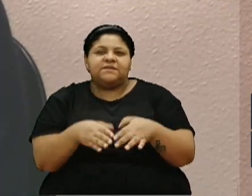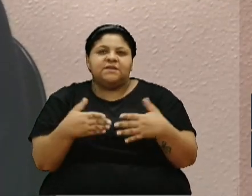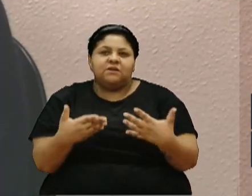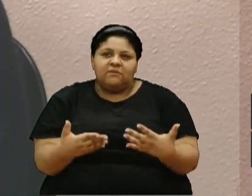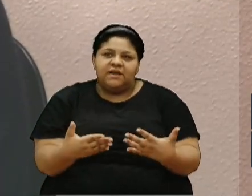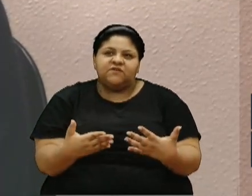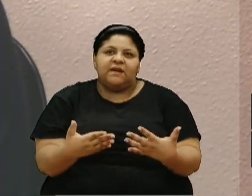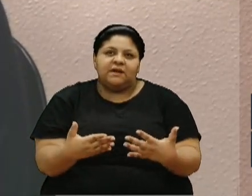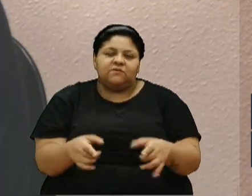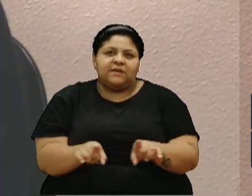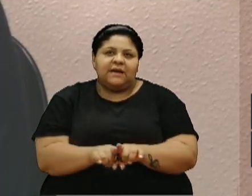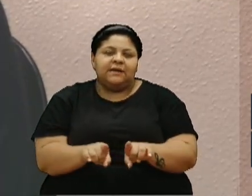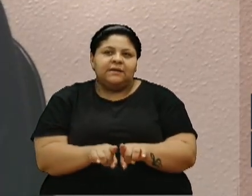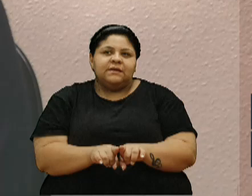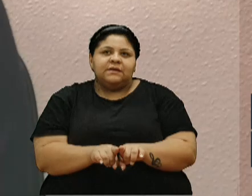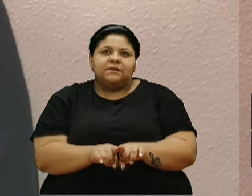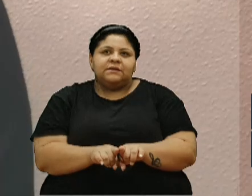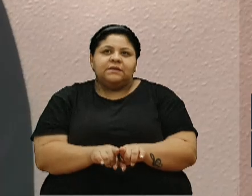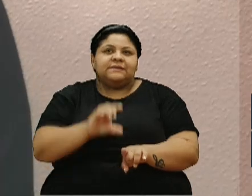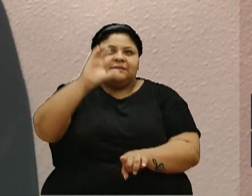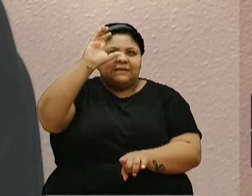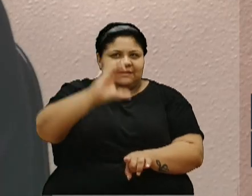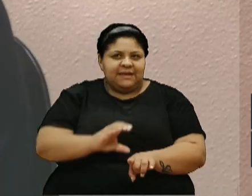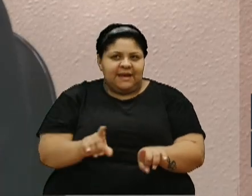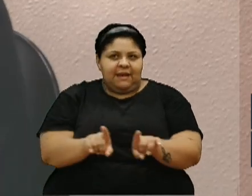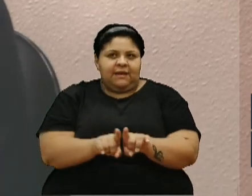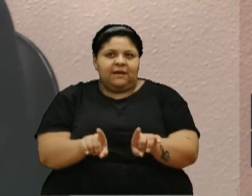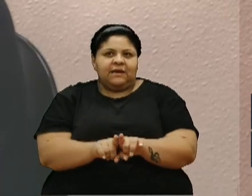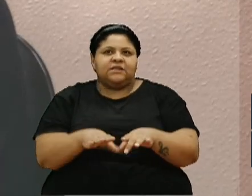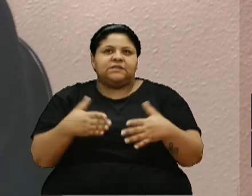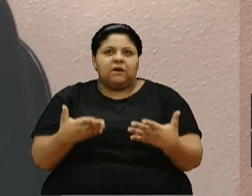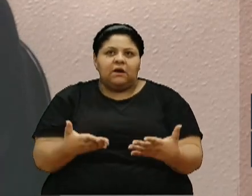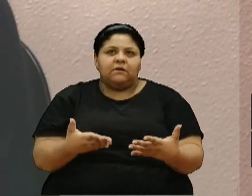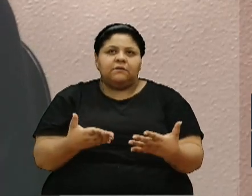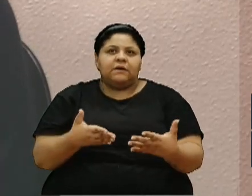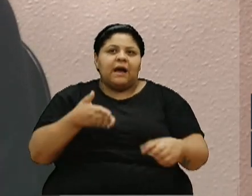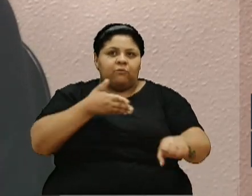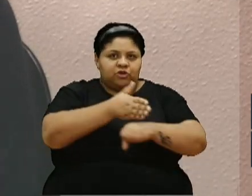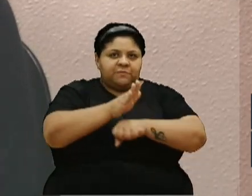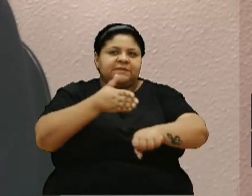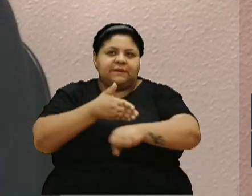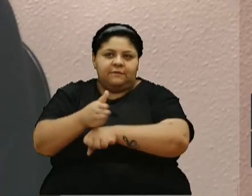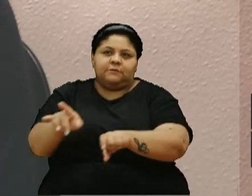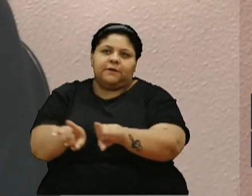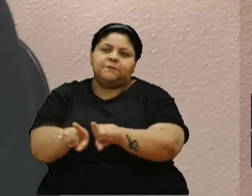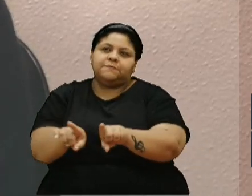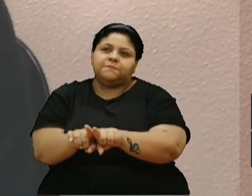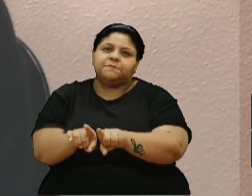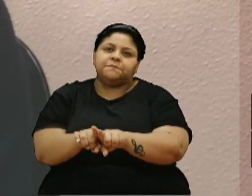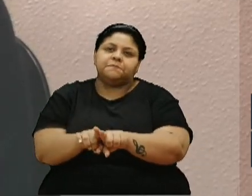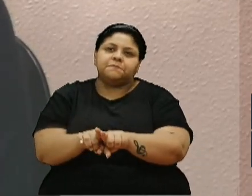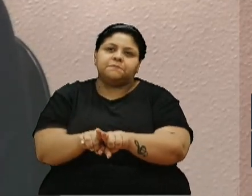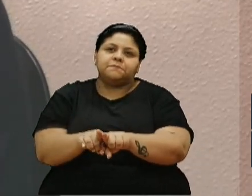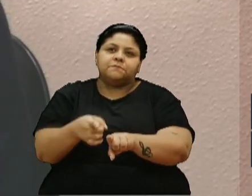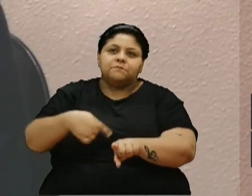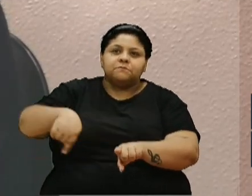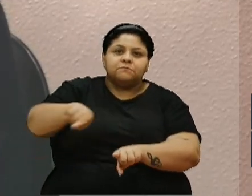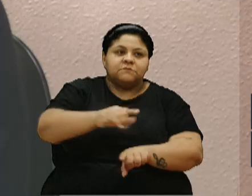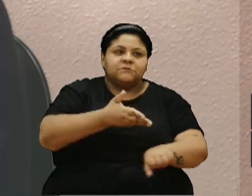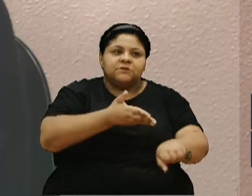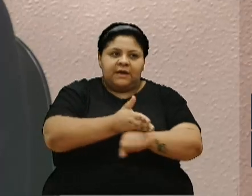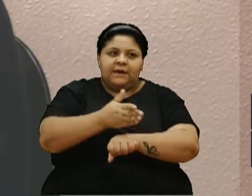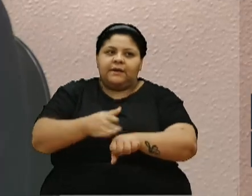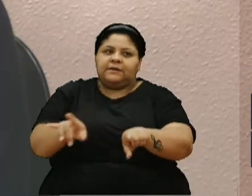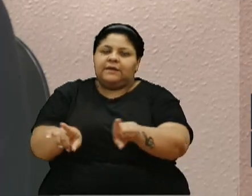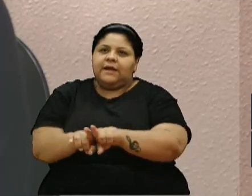os nossos usuários do CAP Cidadania, que participam aqui com a gente, certamente vão interagir